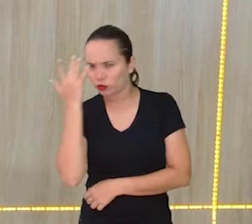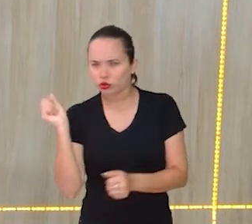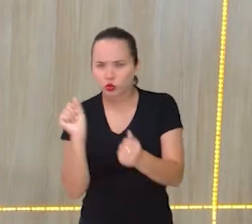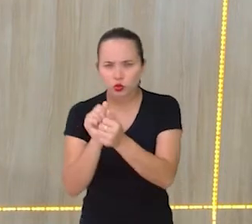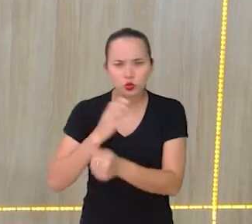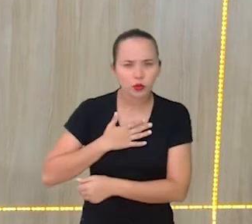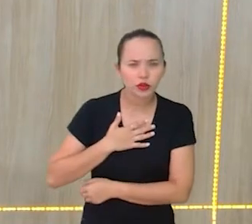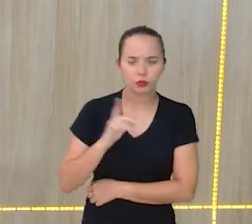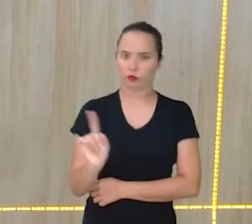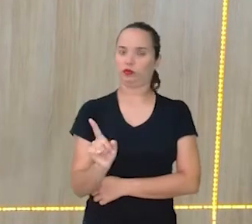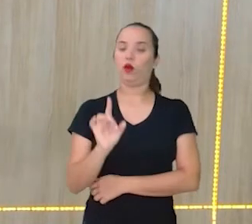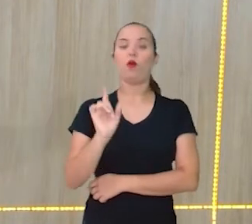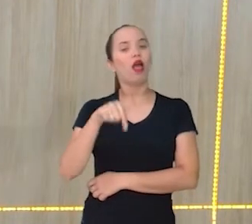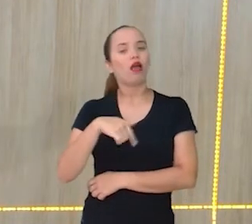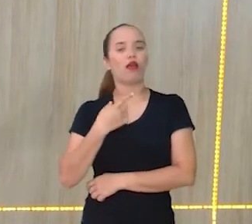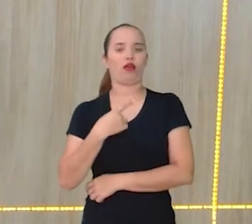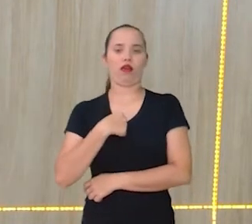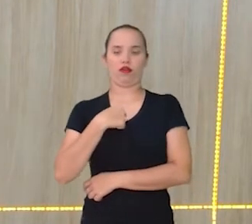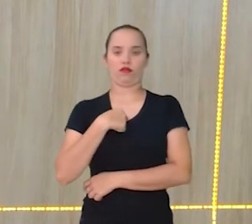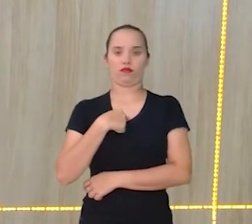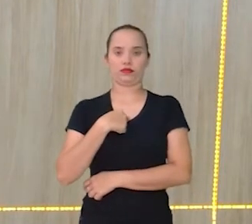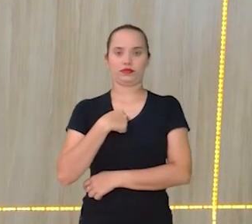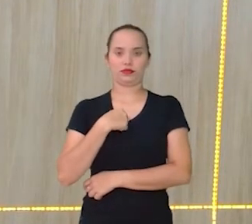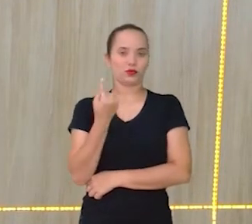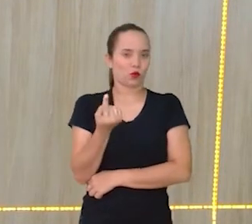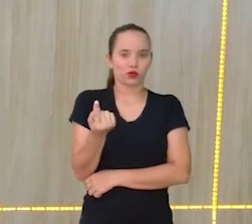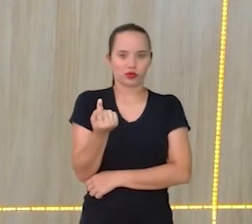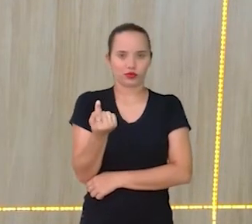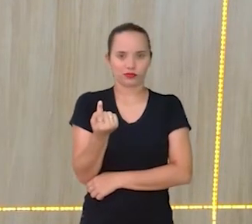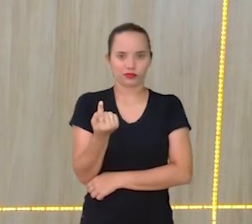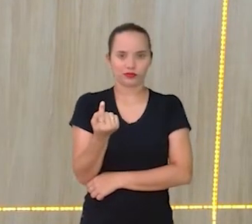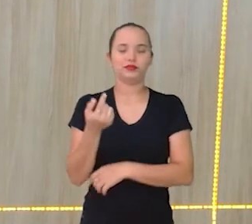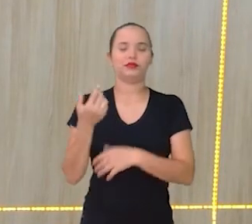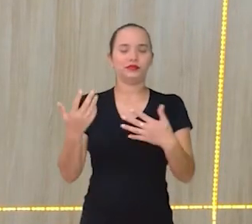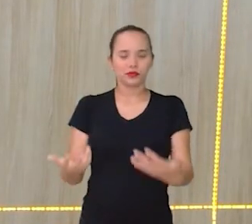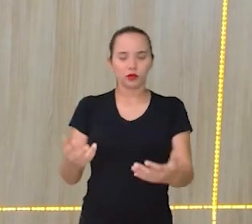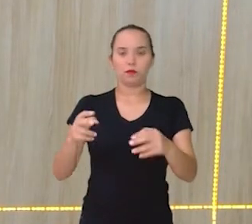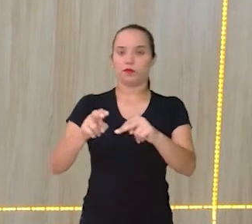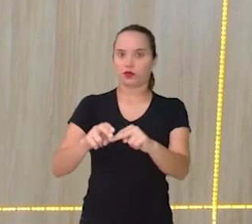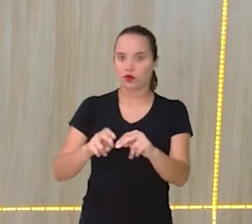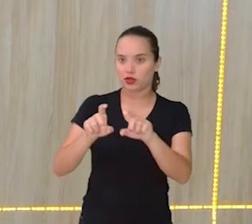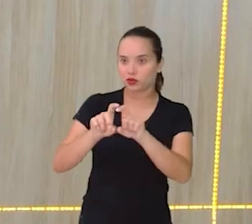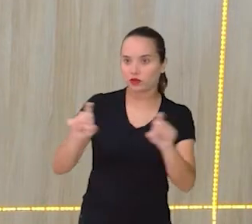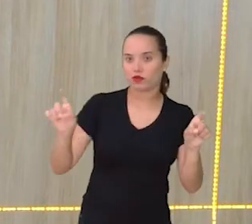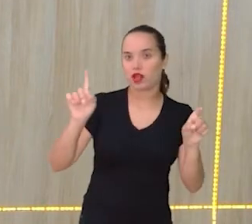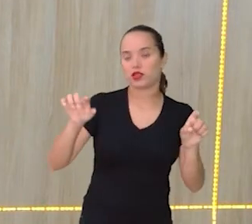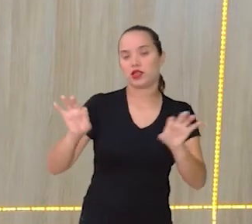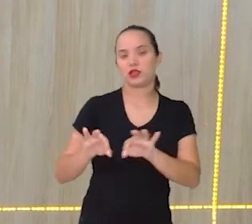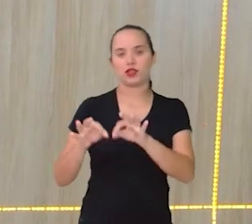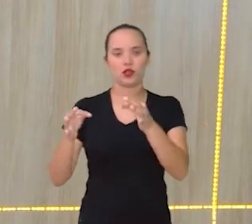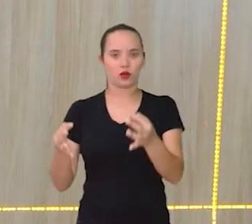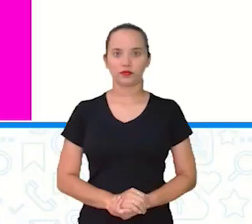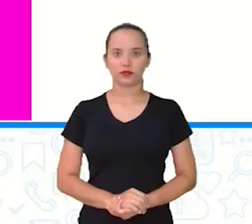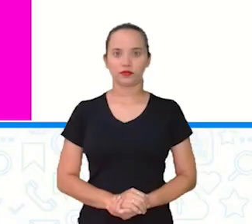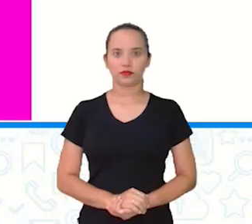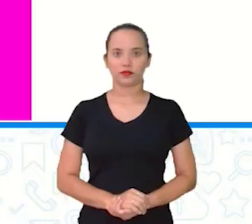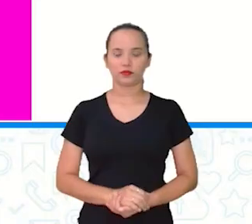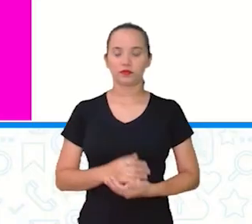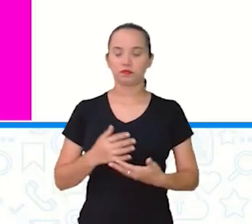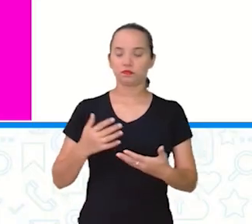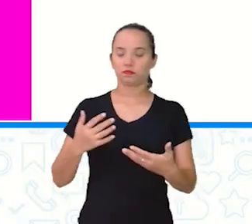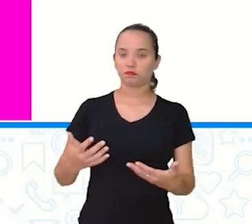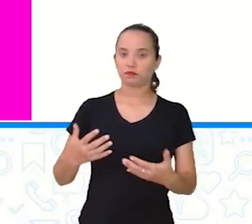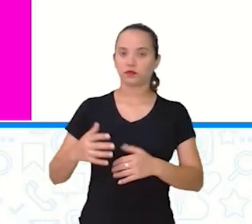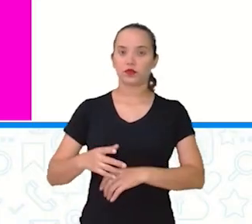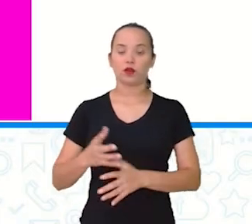comigo? Não, não tinha ninguém pedalando comigo. Eu pedalei sozinha. Então, essa frase está no singular, tá?